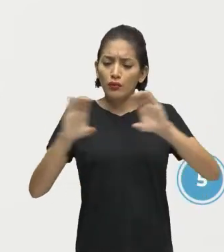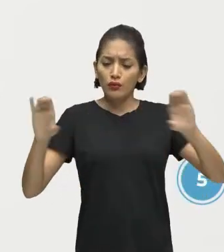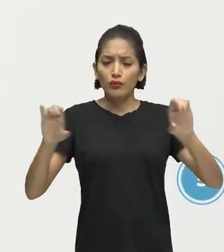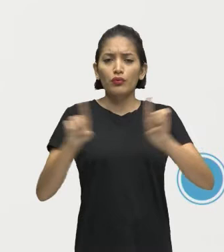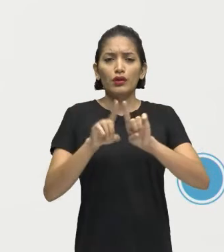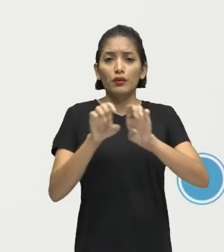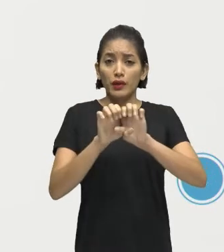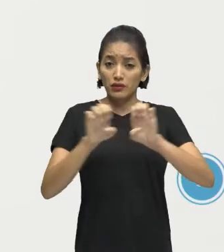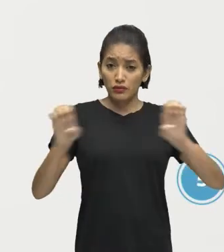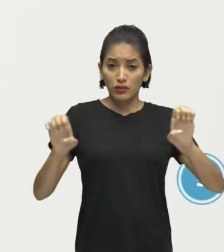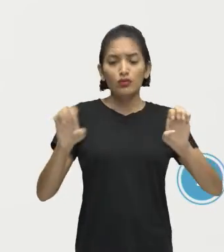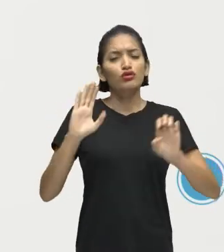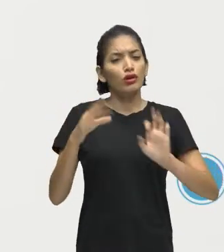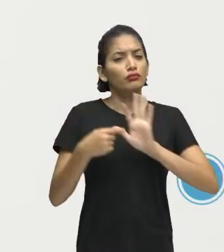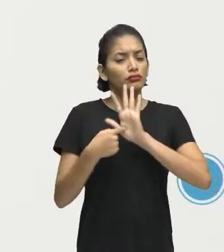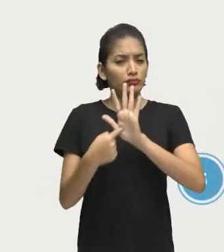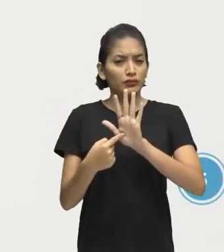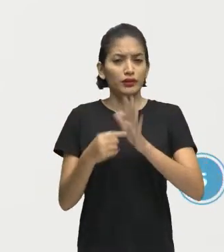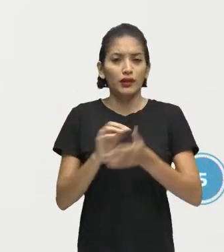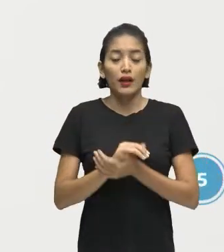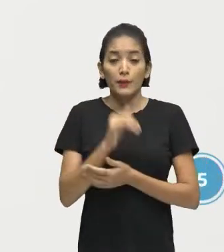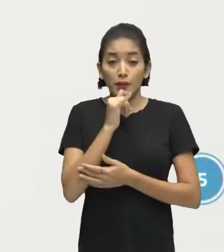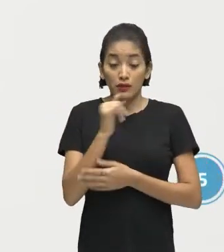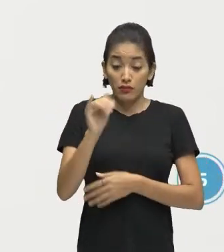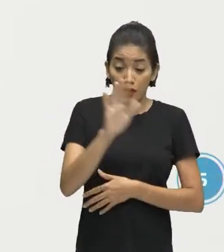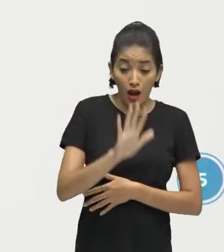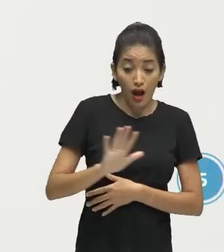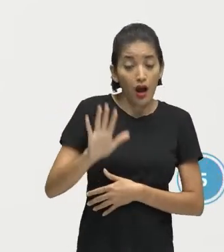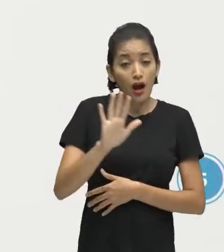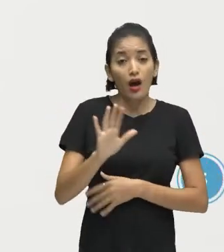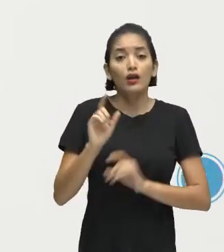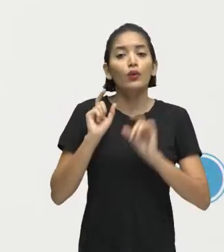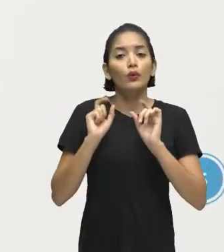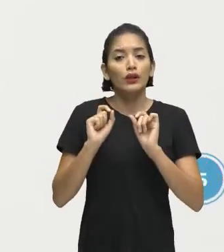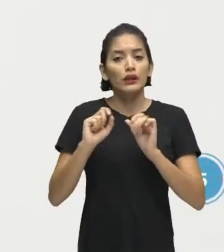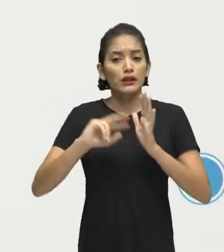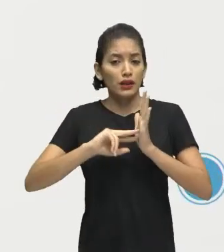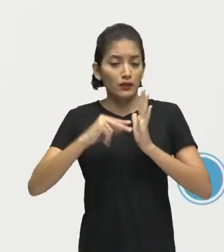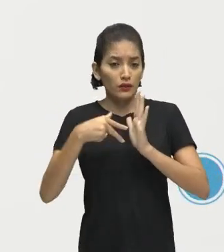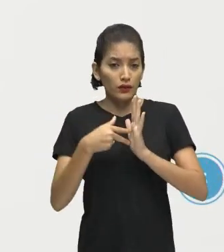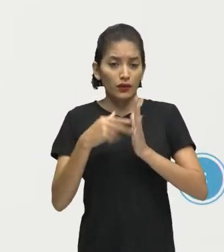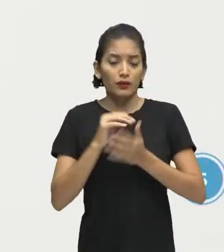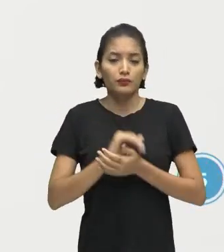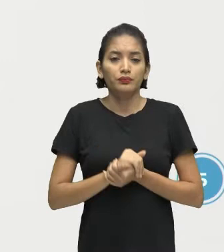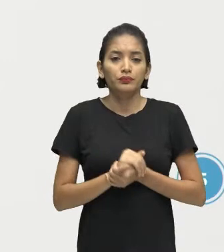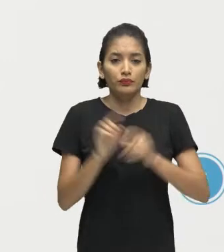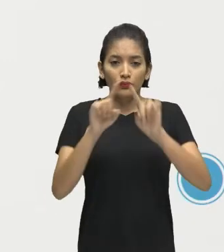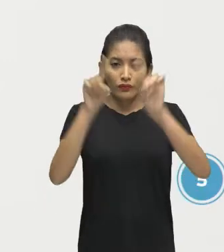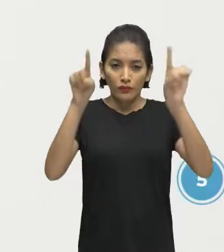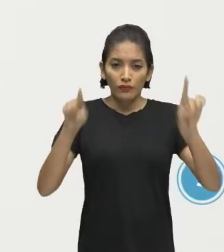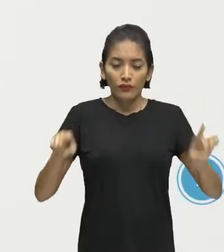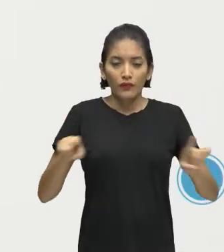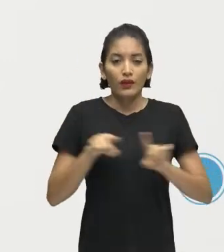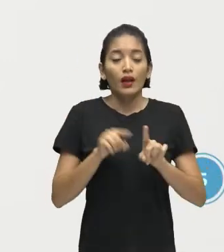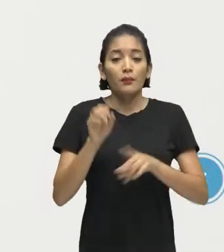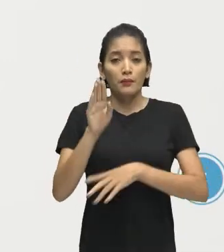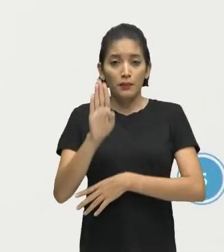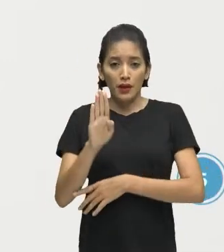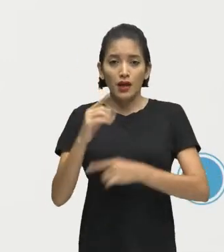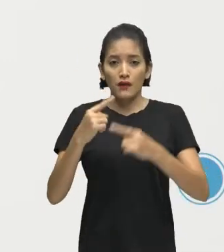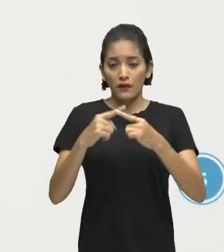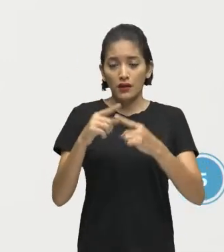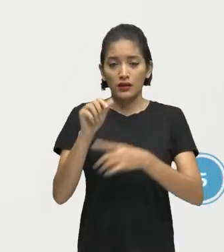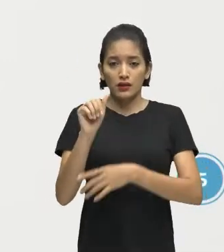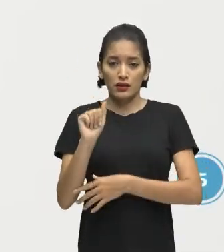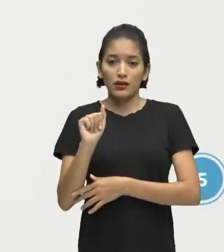a gente viu, né? A área é o quê? A área do retângulo, base,